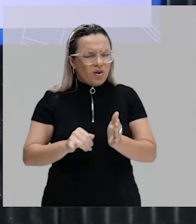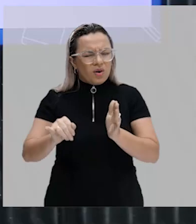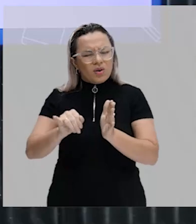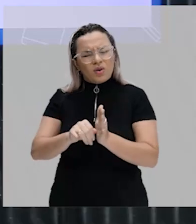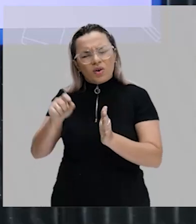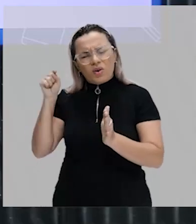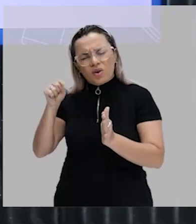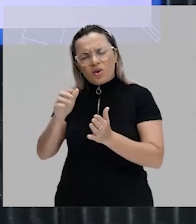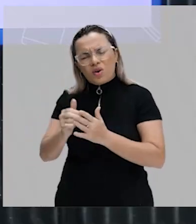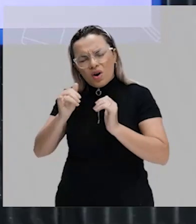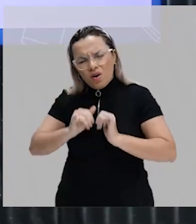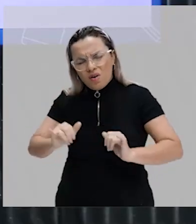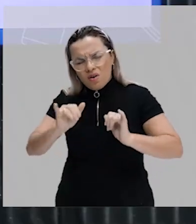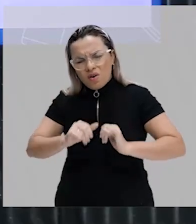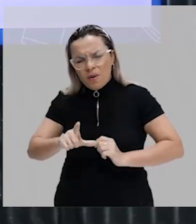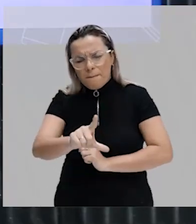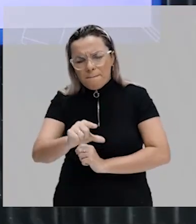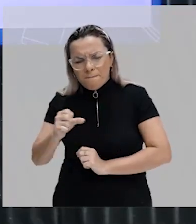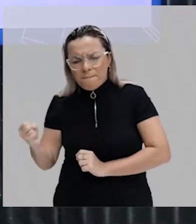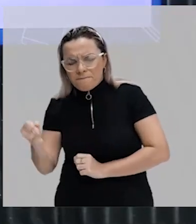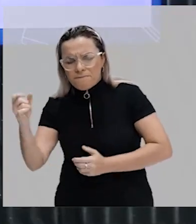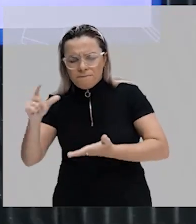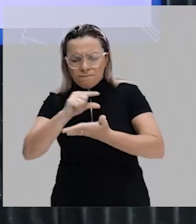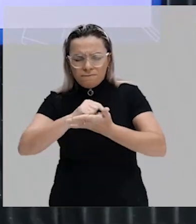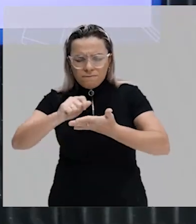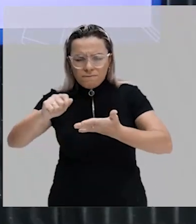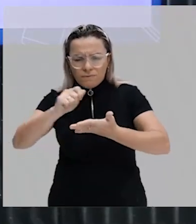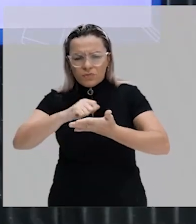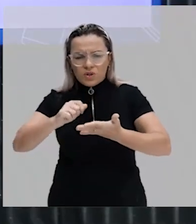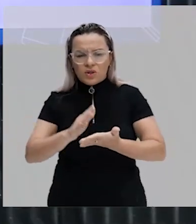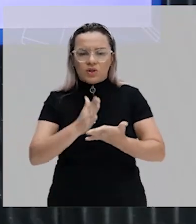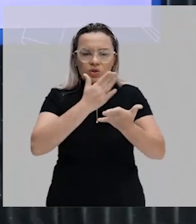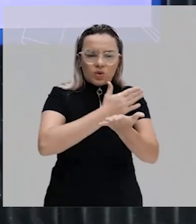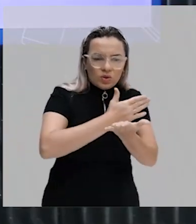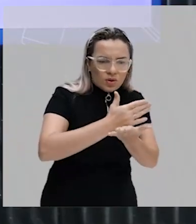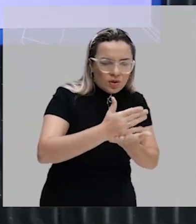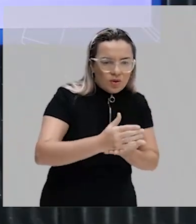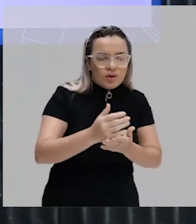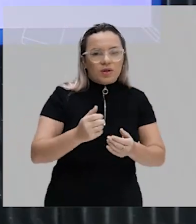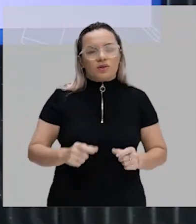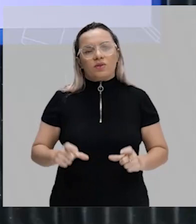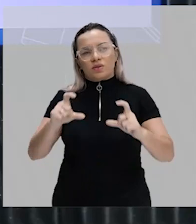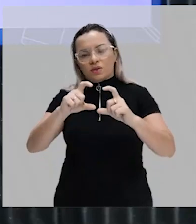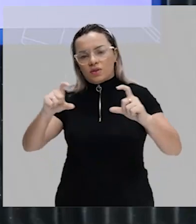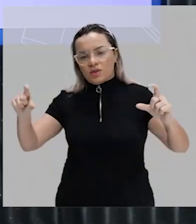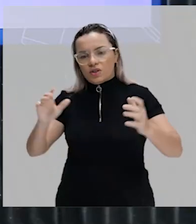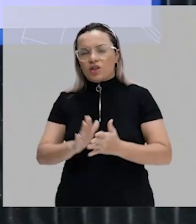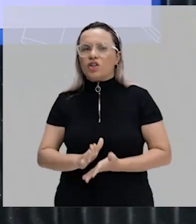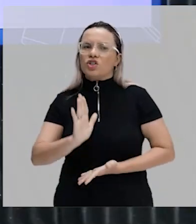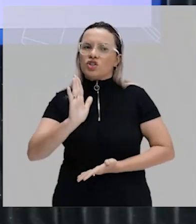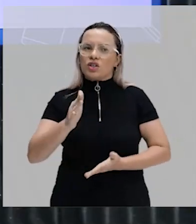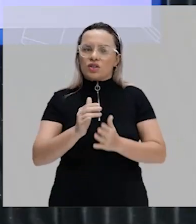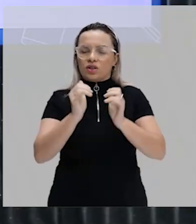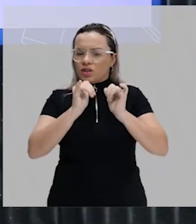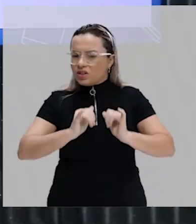identificou informações importantes para destacar? Bem no comecinho da frase, ele já te deu uma informação